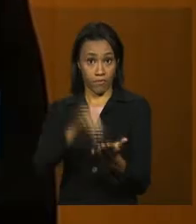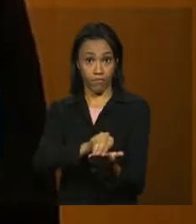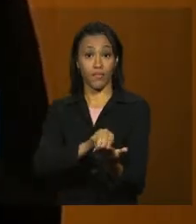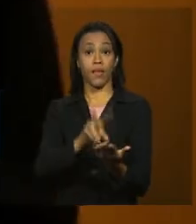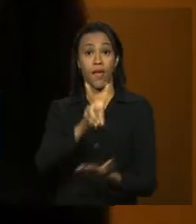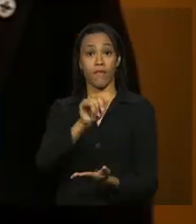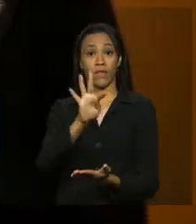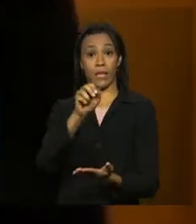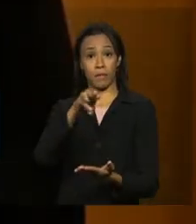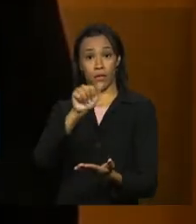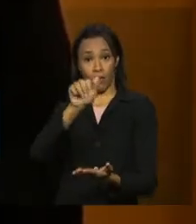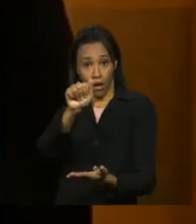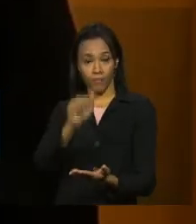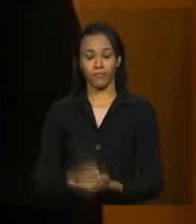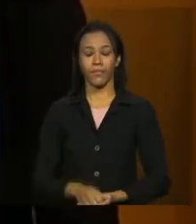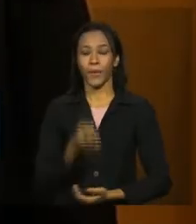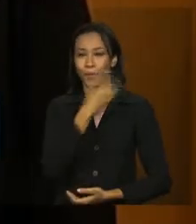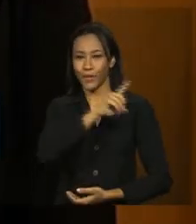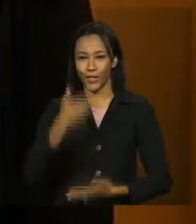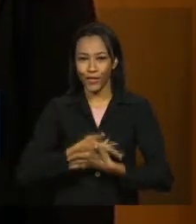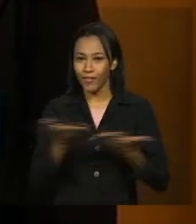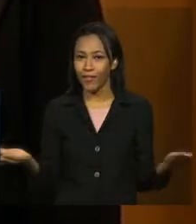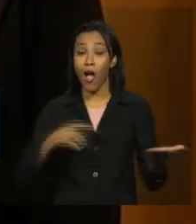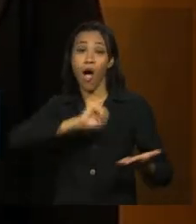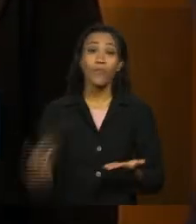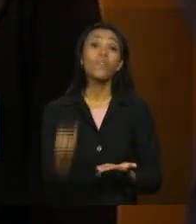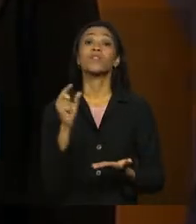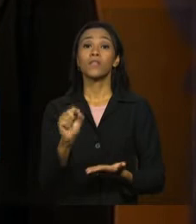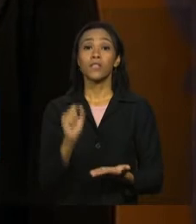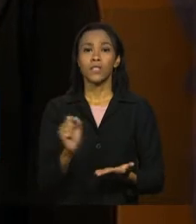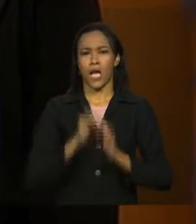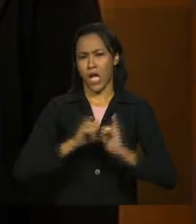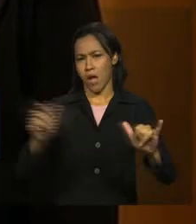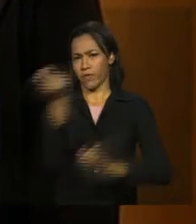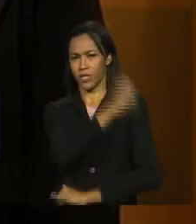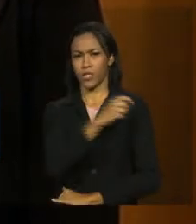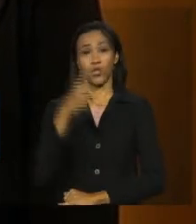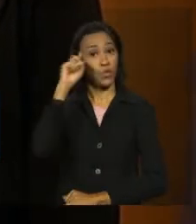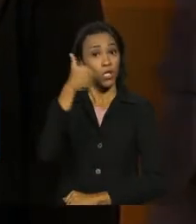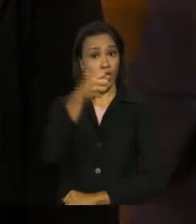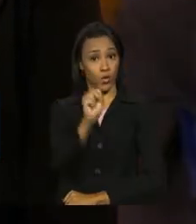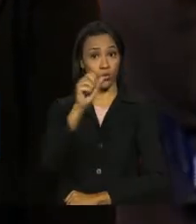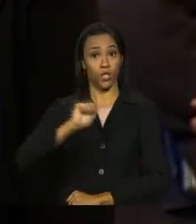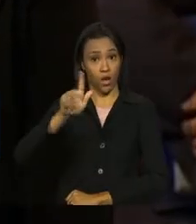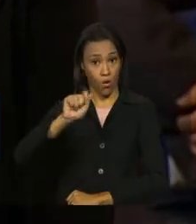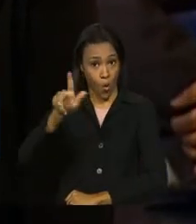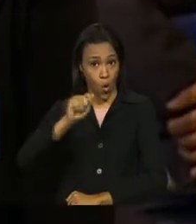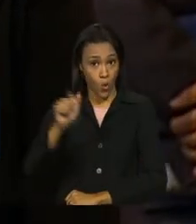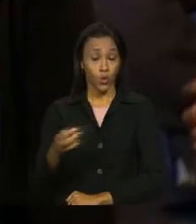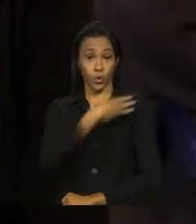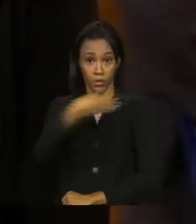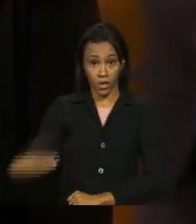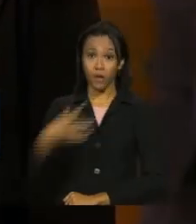bom dia a todos e todas aproveitando a oportunidade da campanha de vacinação no dia Dezoito de agosto o Ministério da Saúde